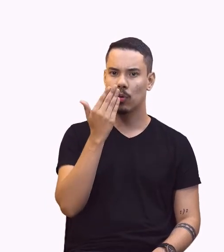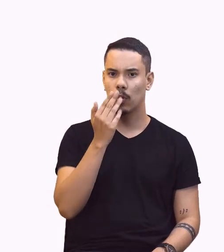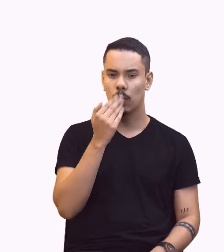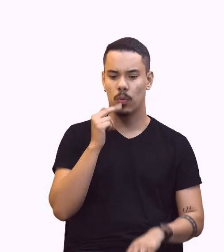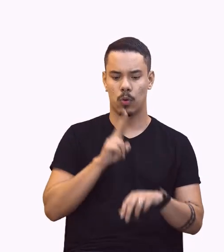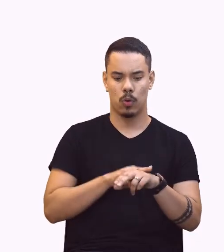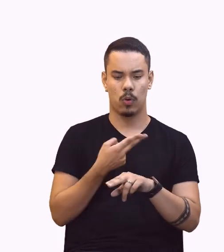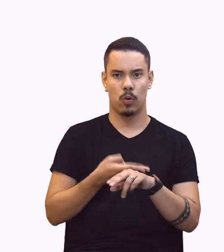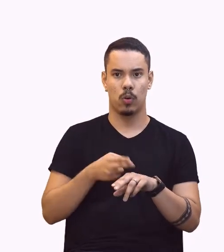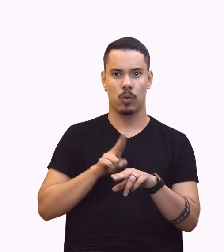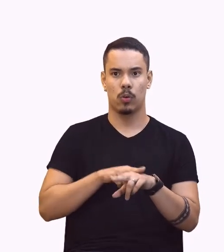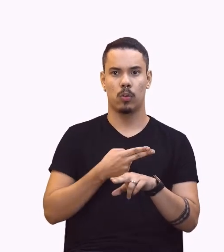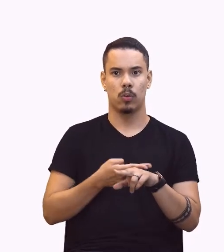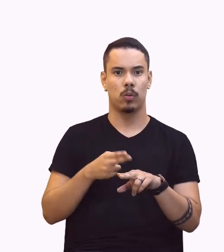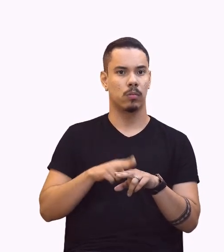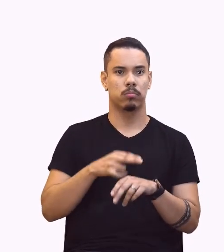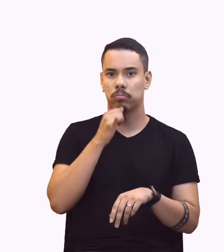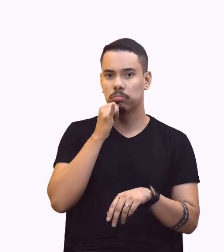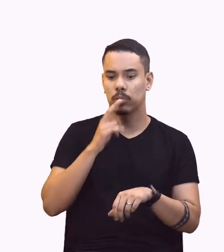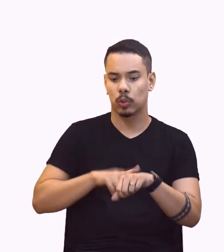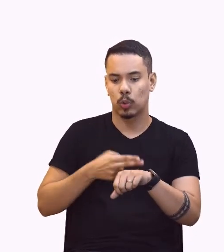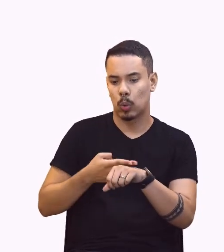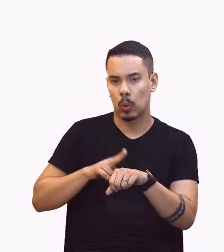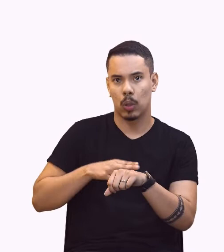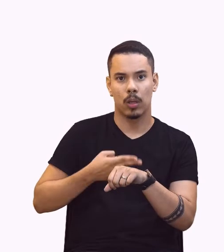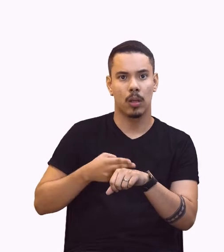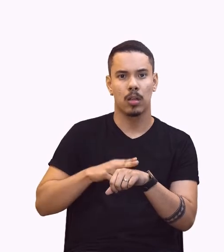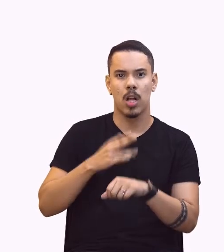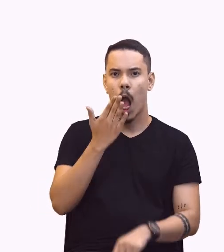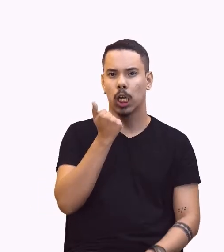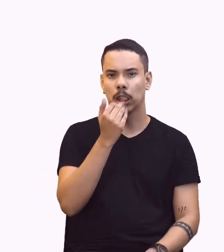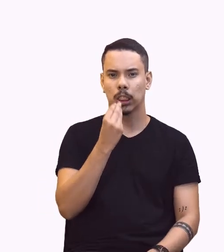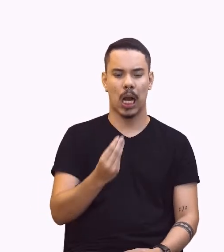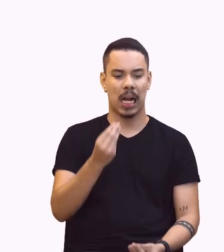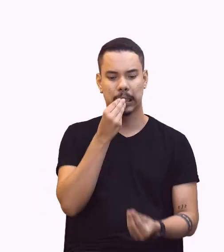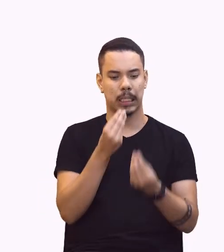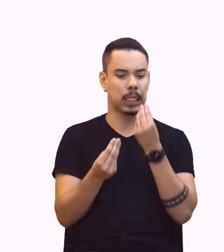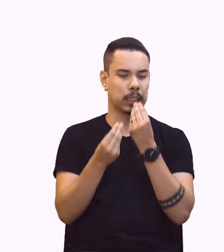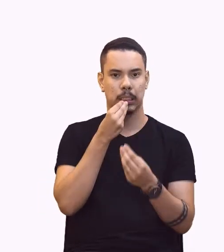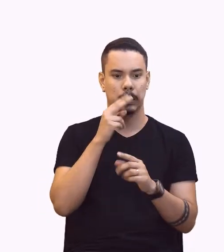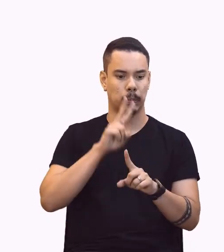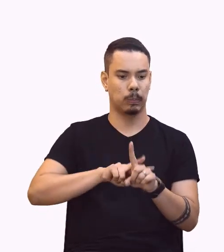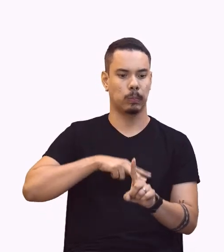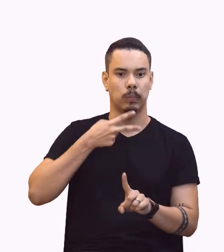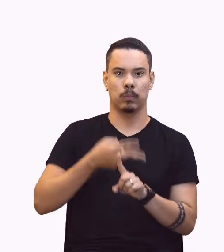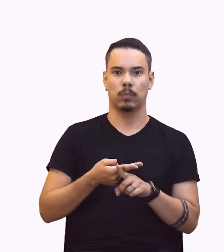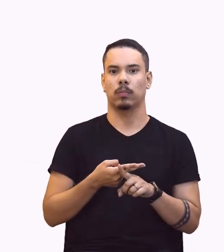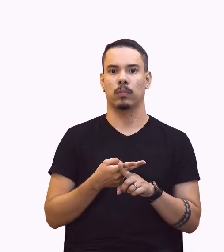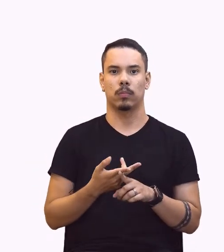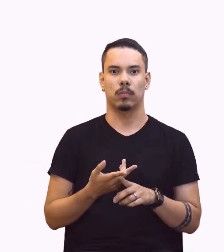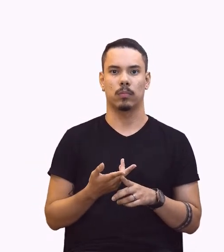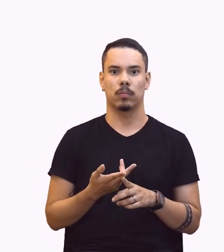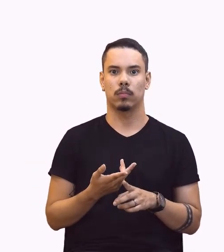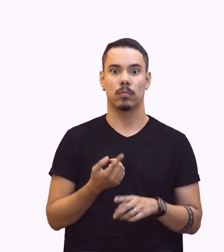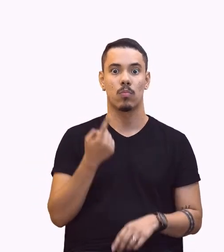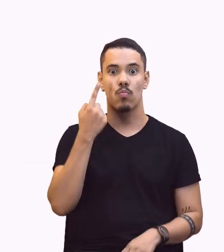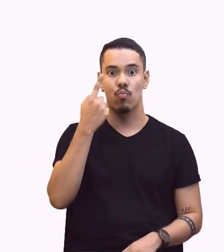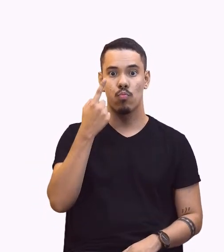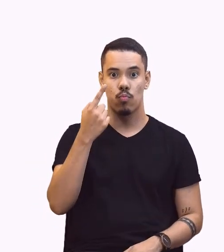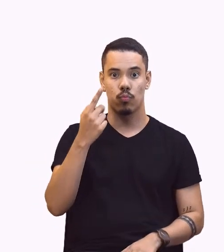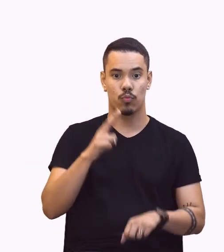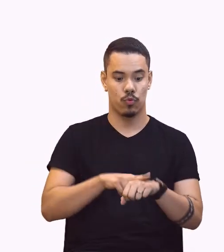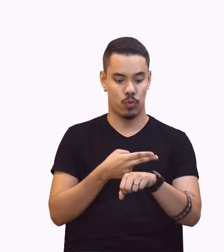chocolate, então coma mais que o normal. Qual é a sensação que a gente tem de comer um chocolate?